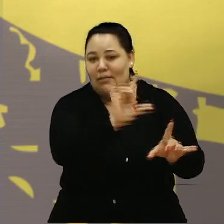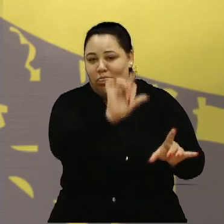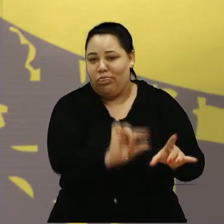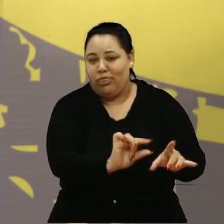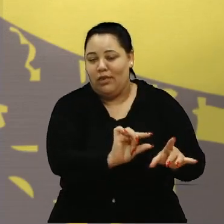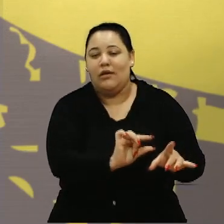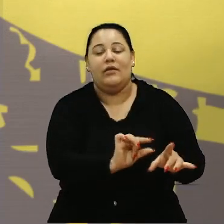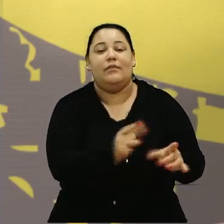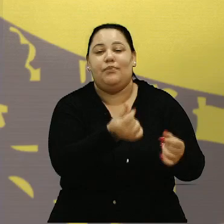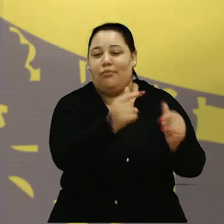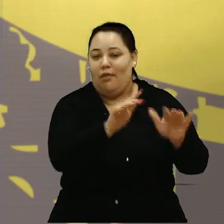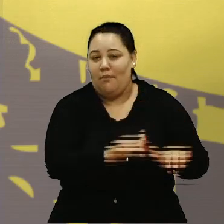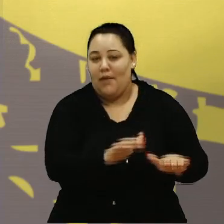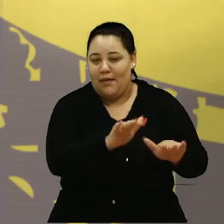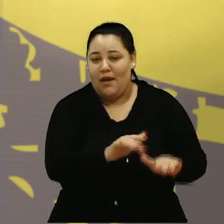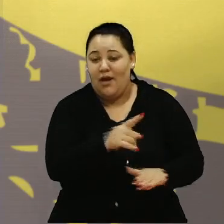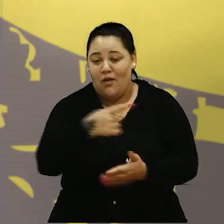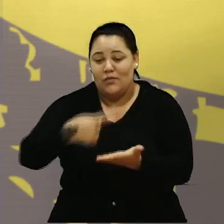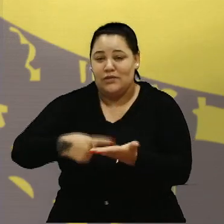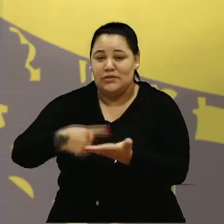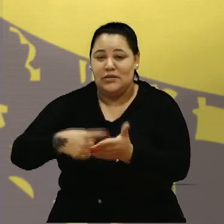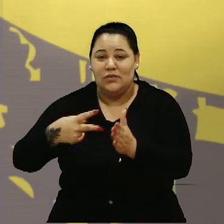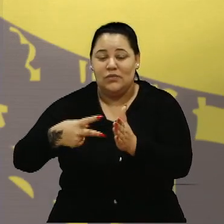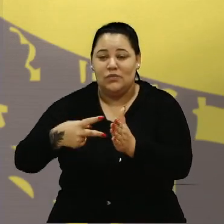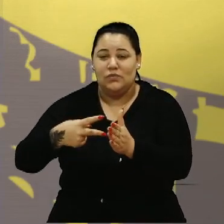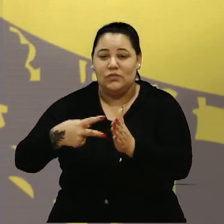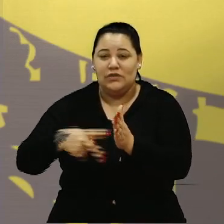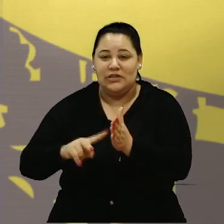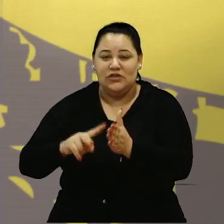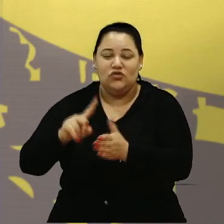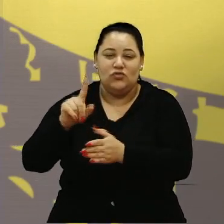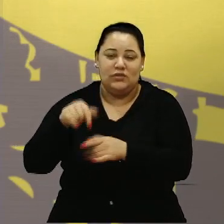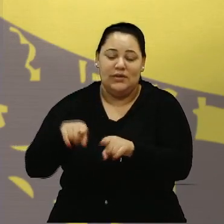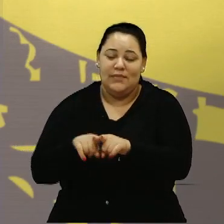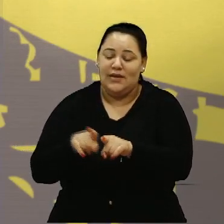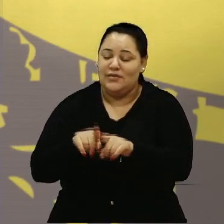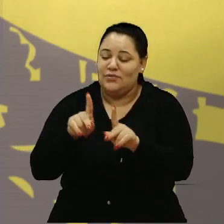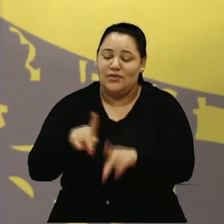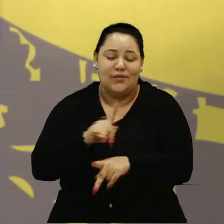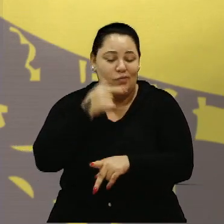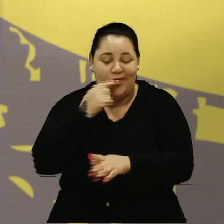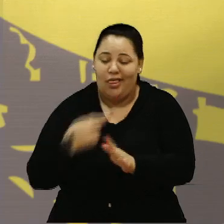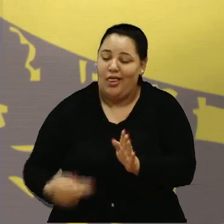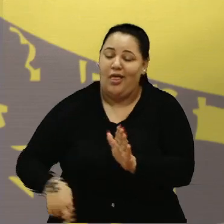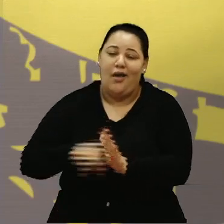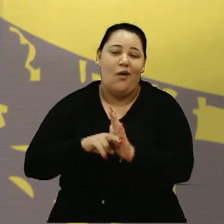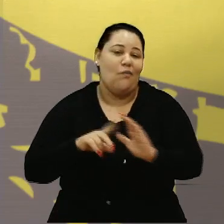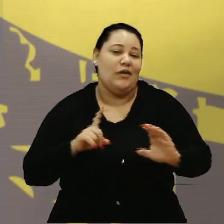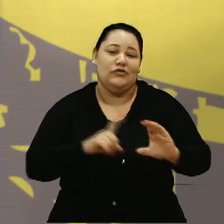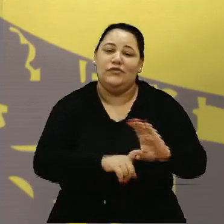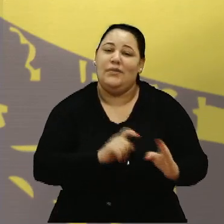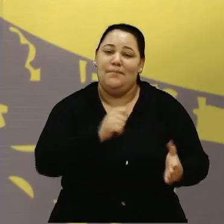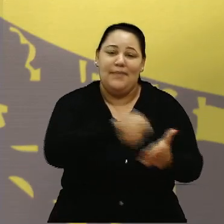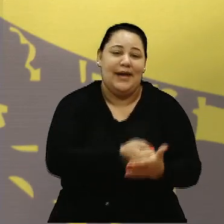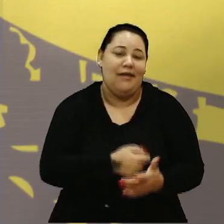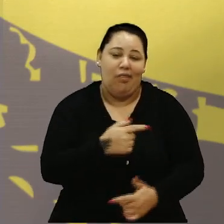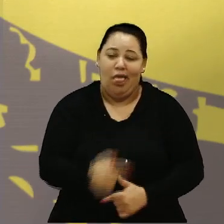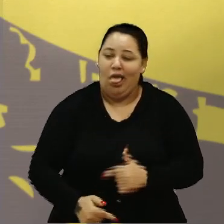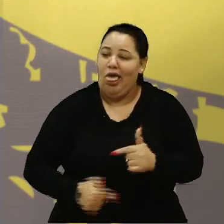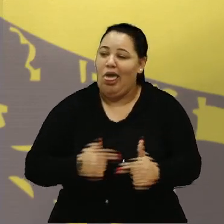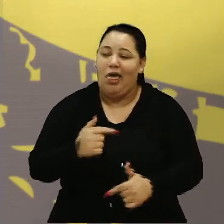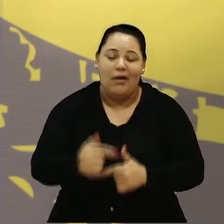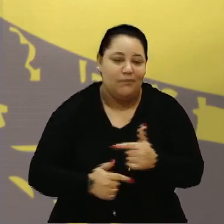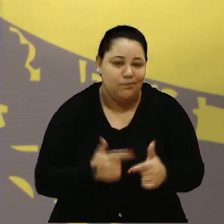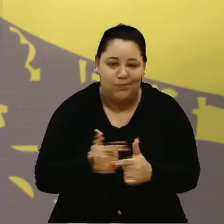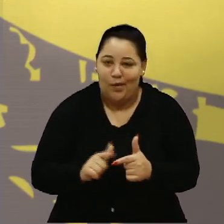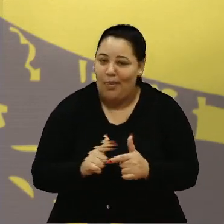com as empresas de condomínio, as pessoas não conseguem refinanciar suas dívidas. Então é uma bola de neve que faz com que as pessoas no fim percam moradias que